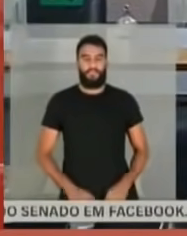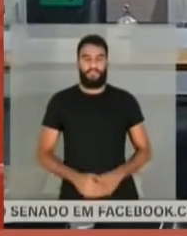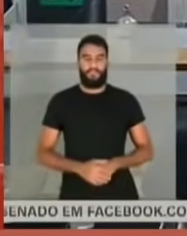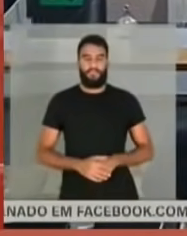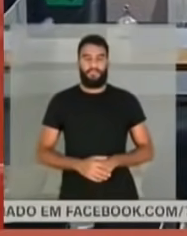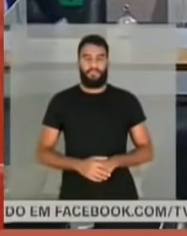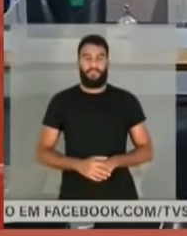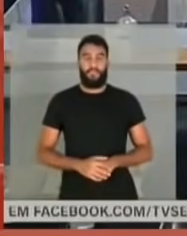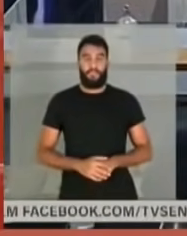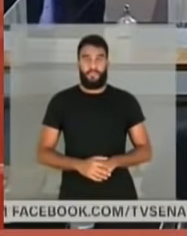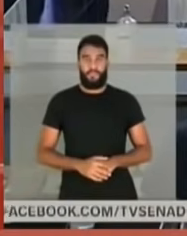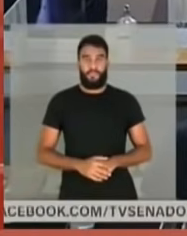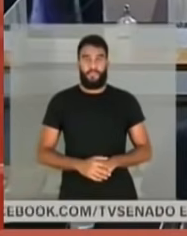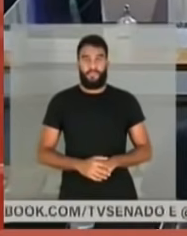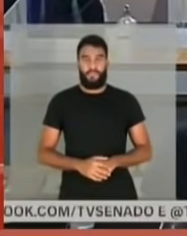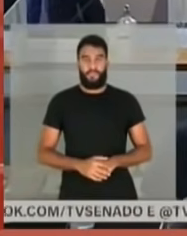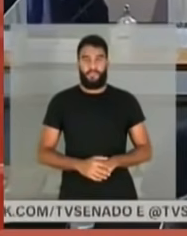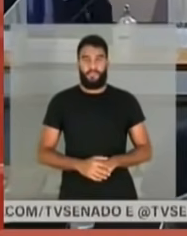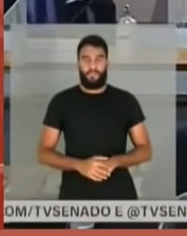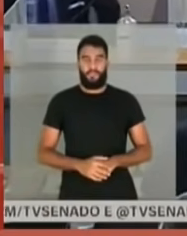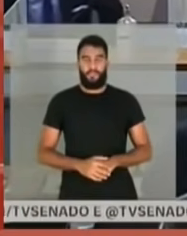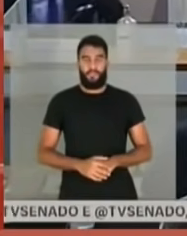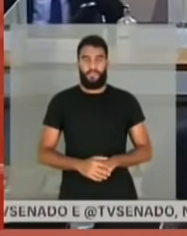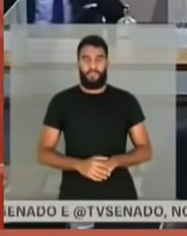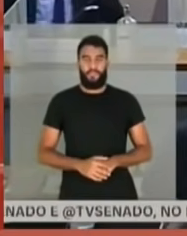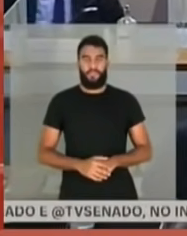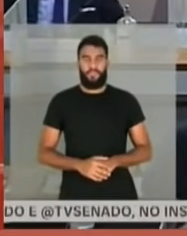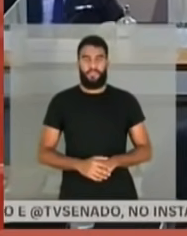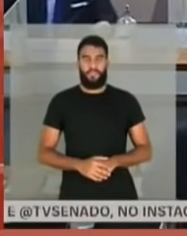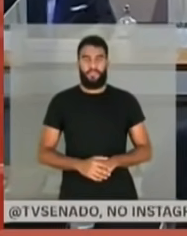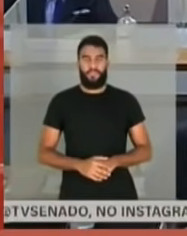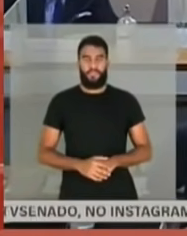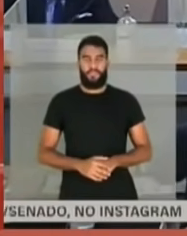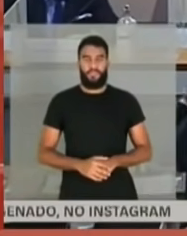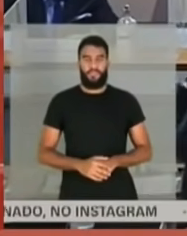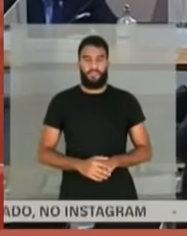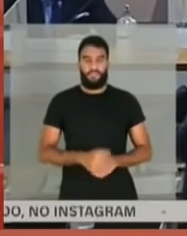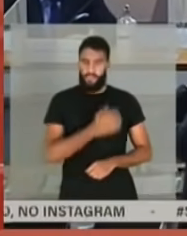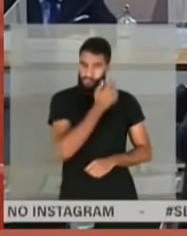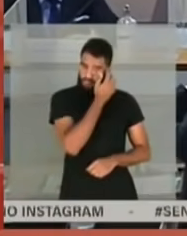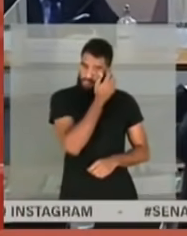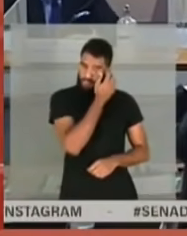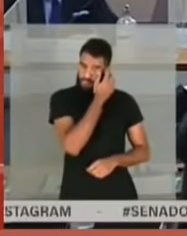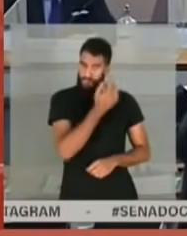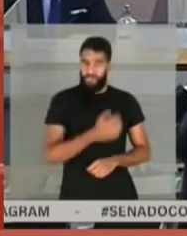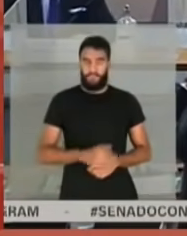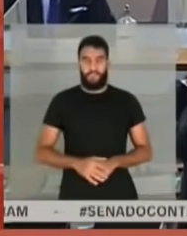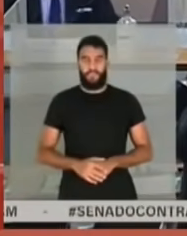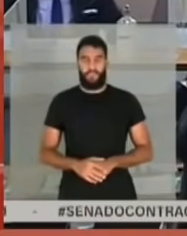presidente e muitos ministros, há muito tempo, né? Quer dizer,